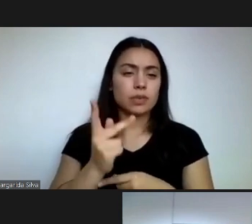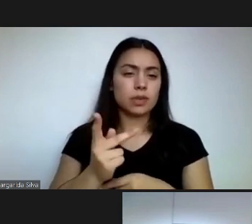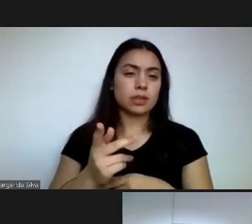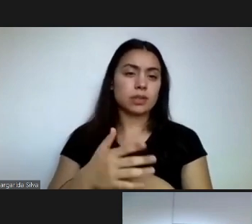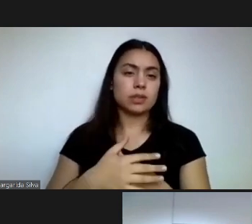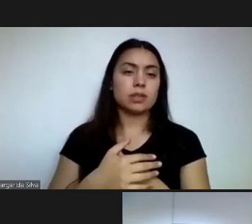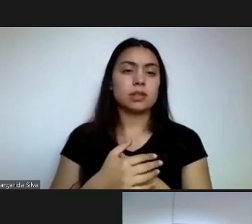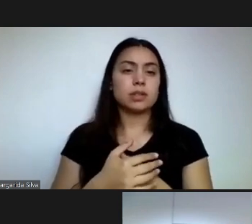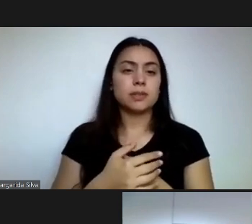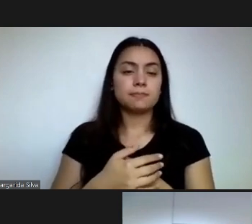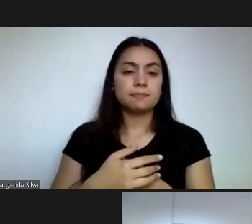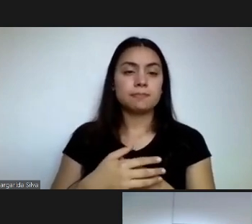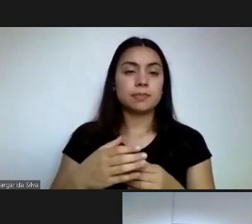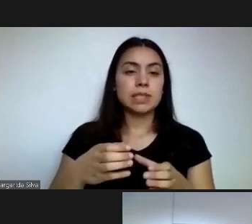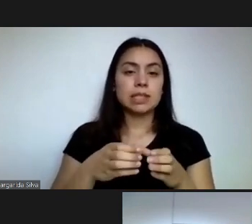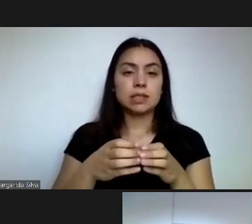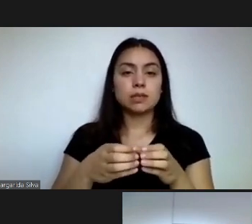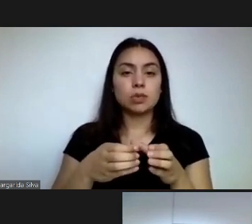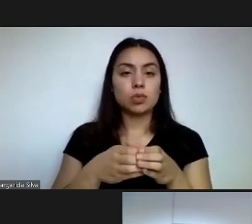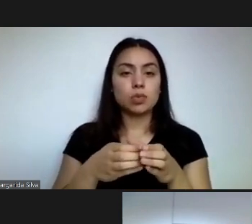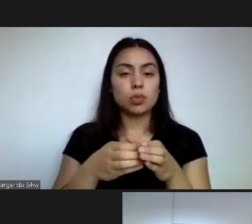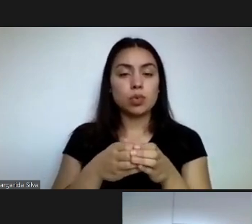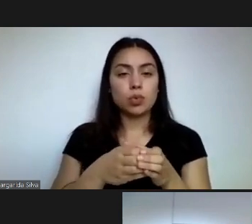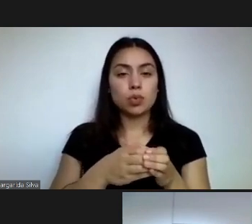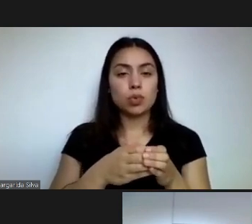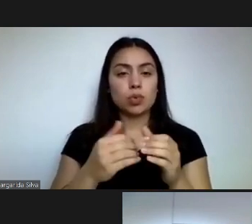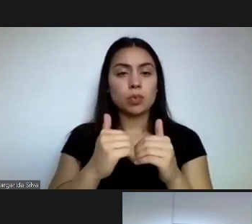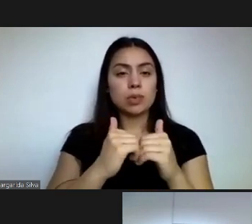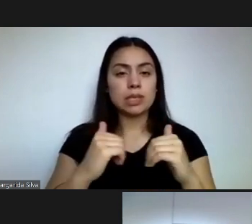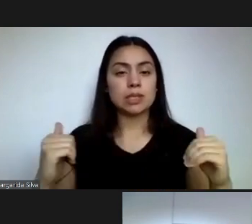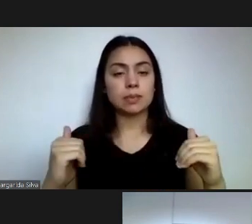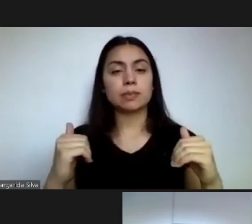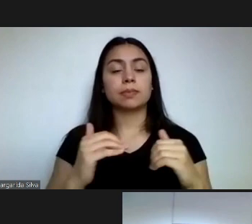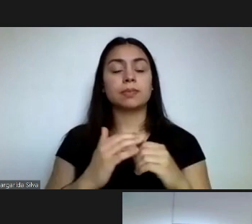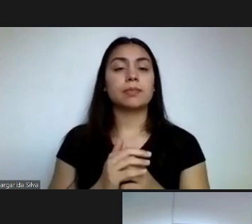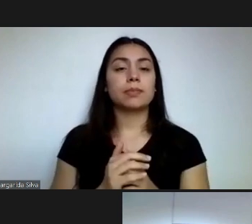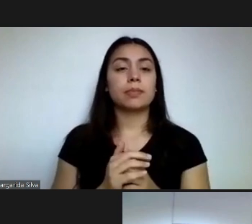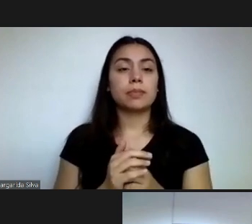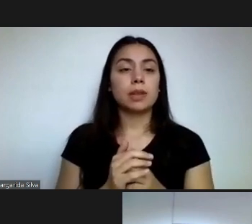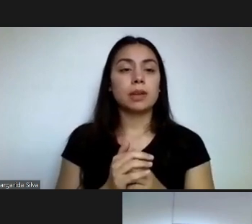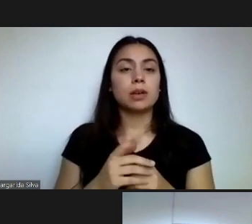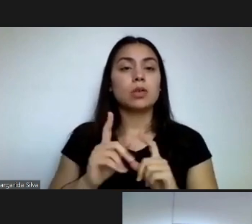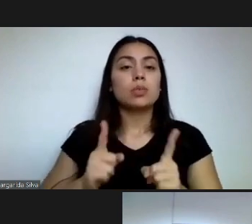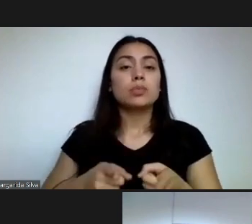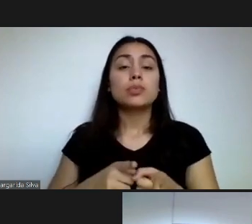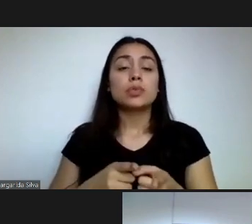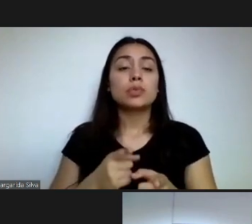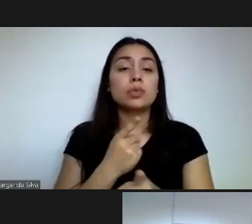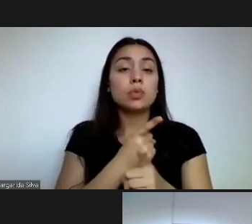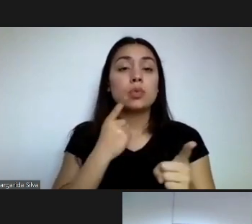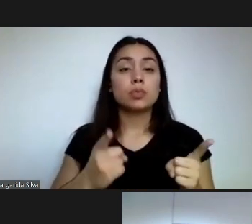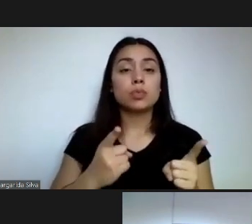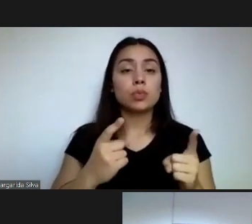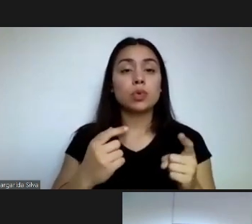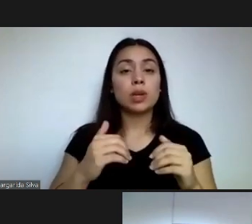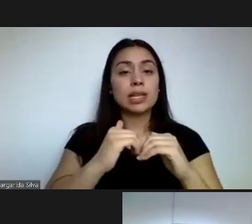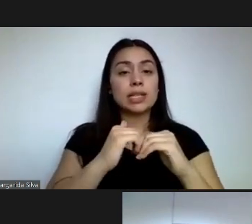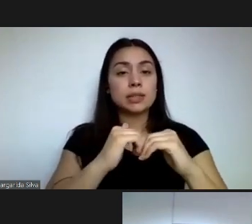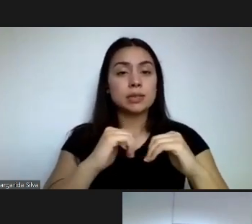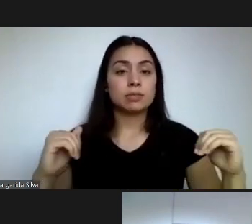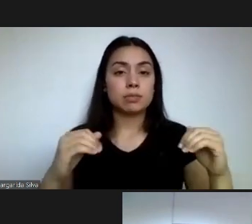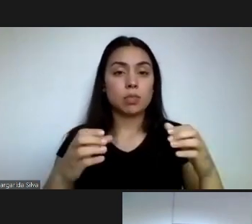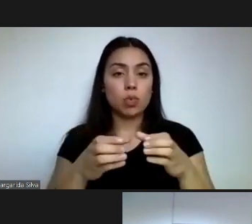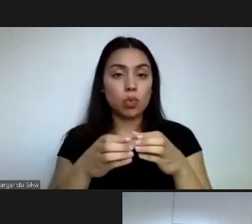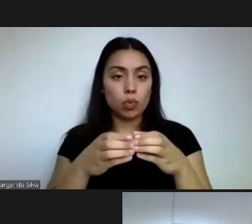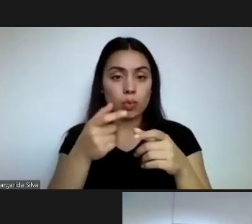violência e de extrema segregação, e que nasce a partir do momento em que se juntam pessoas de uma forma propositada, de que falam línguas diferentes